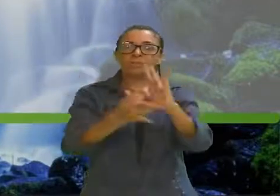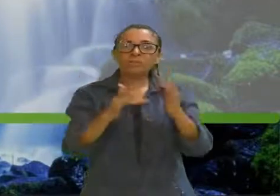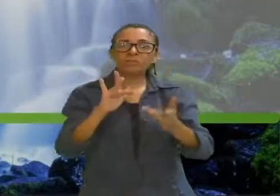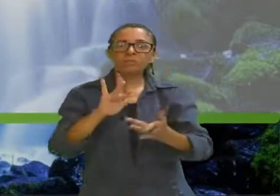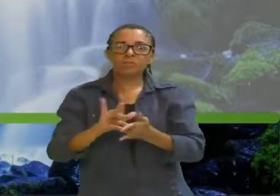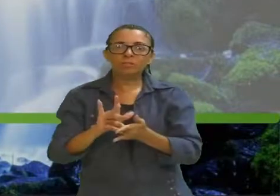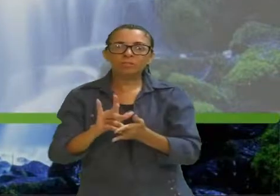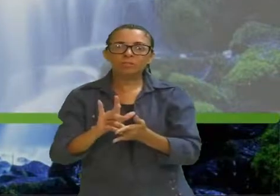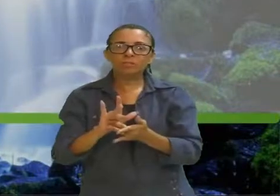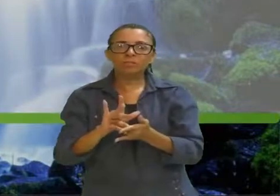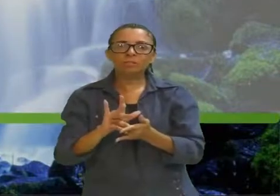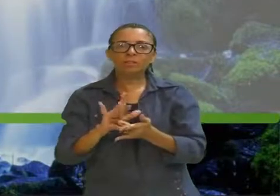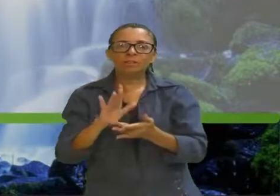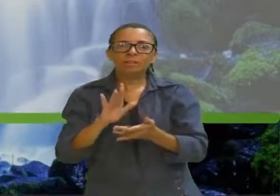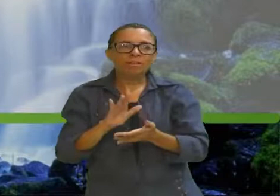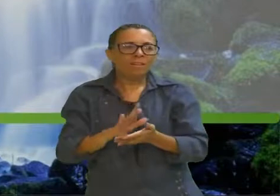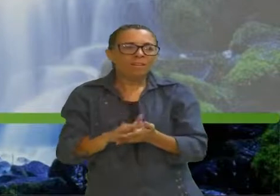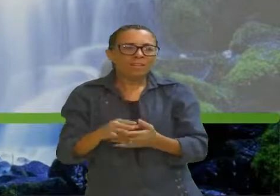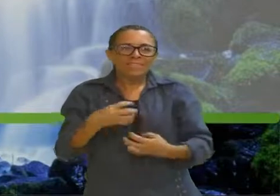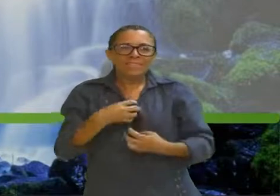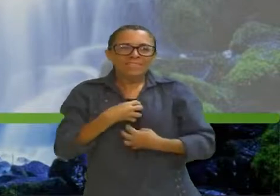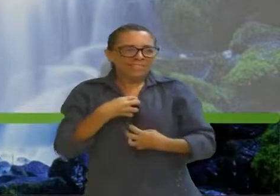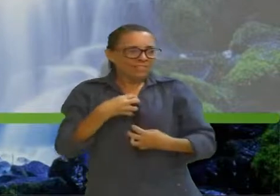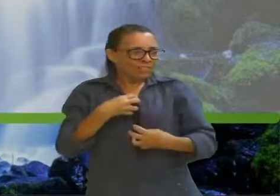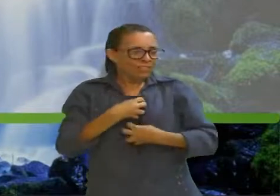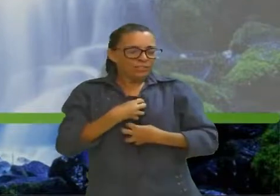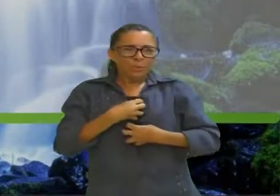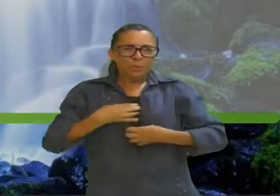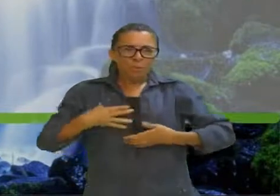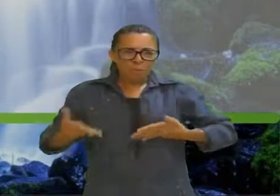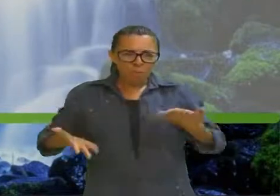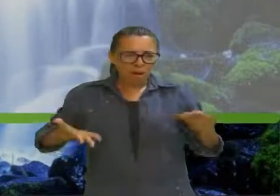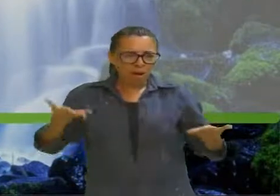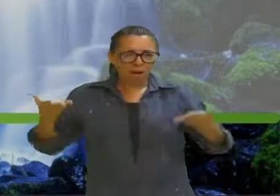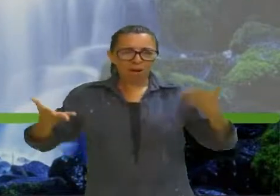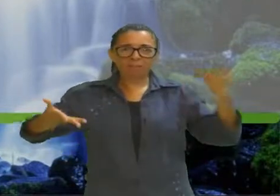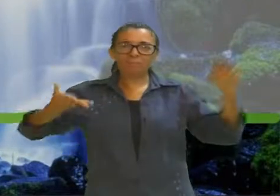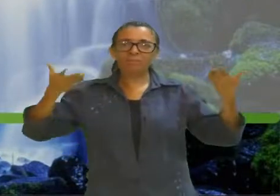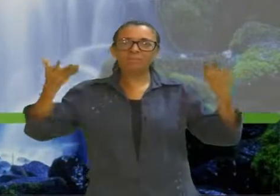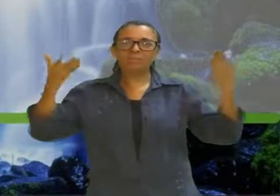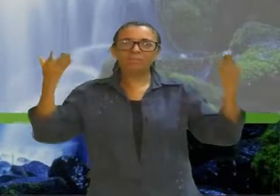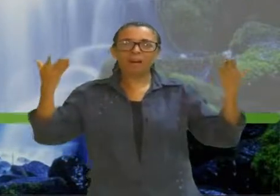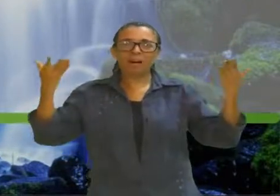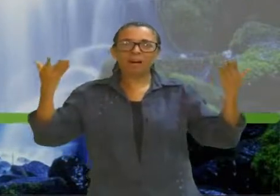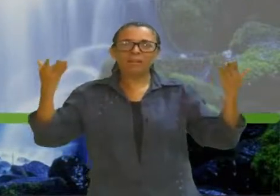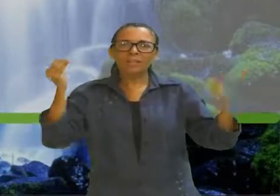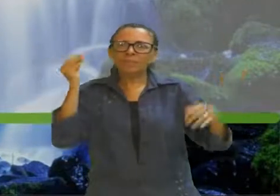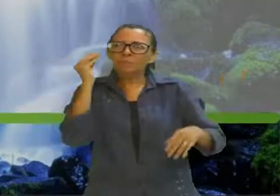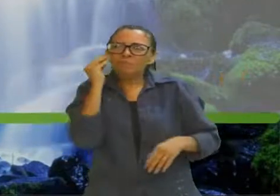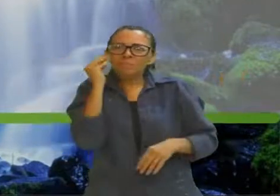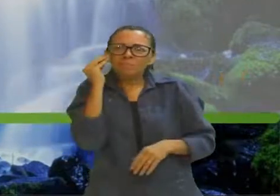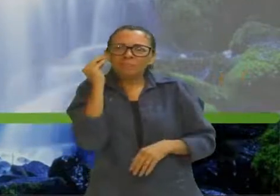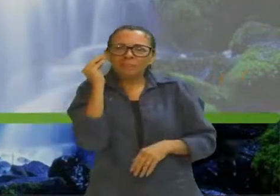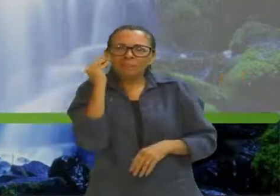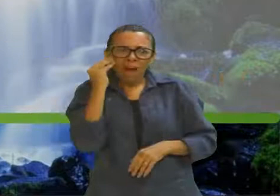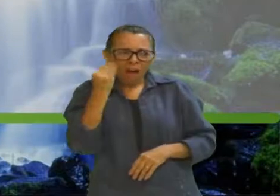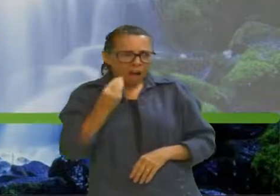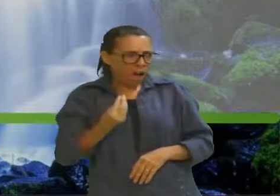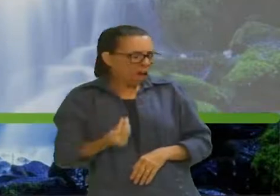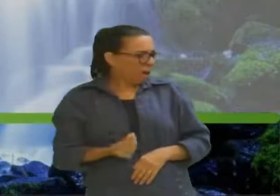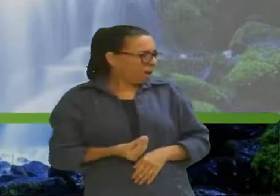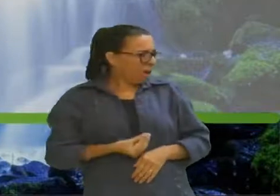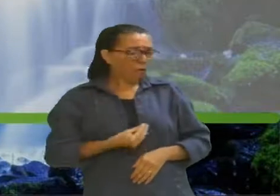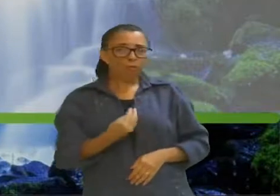agindo ao redor deles. Quando eles não agiram baseados na fé, a fim